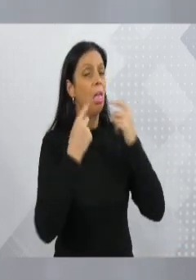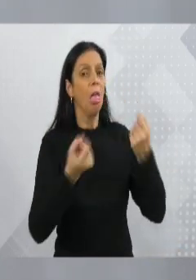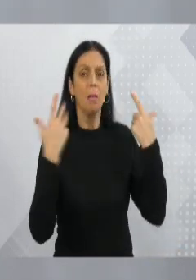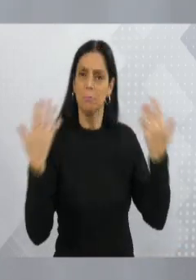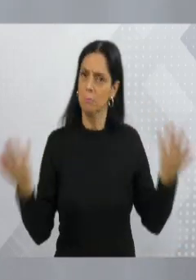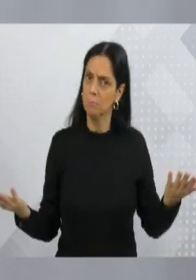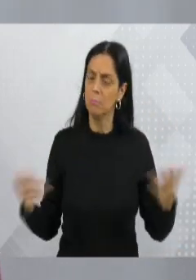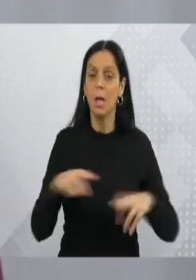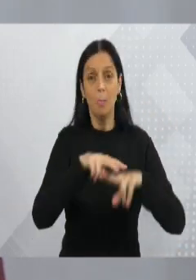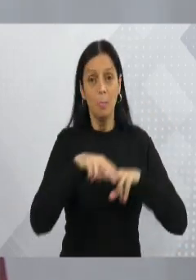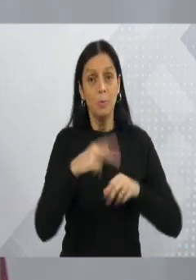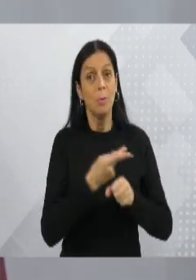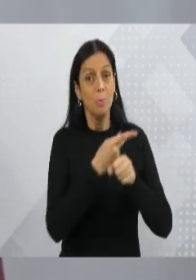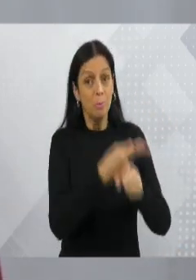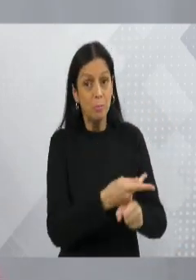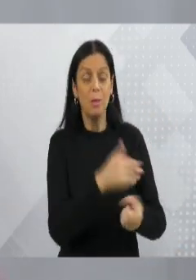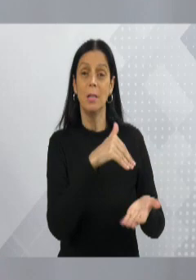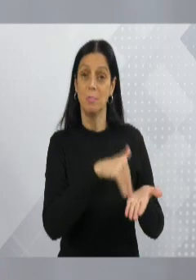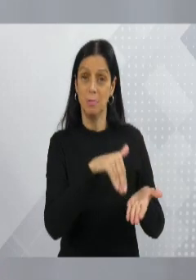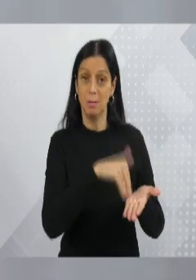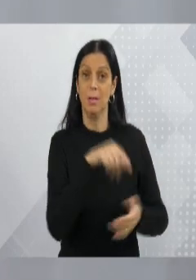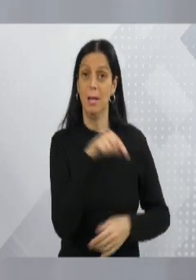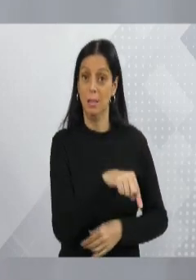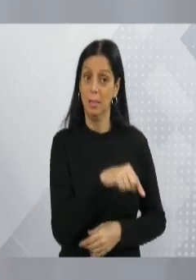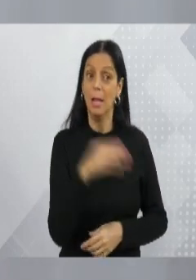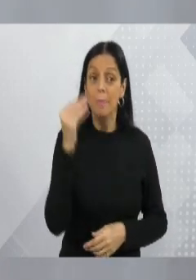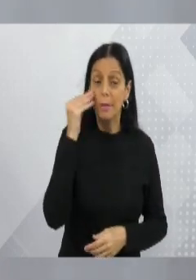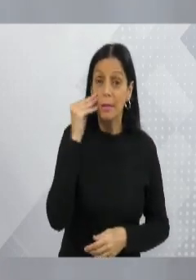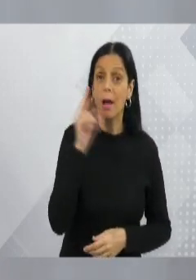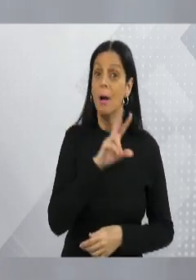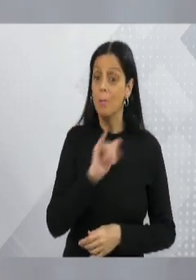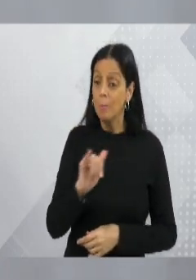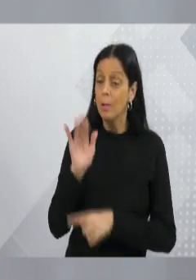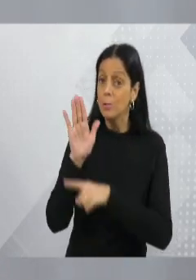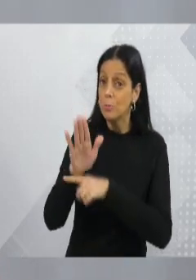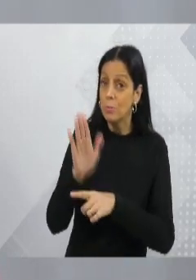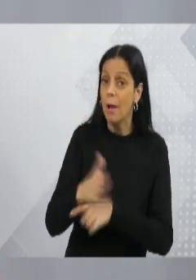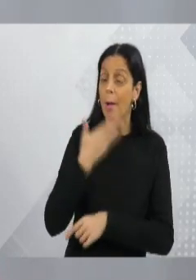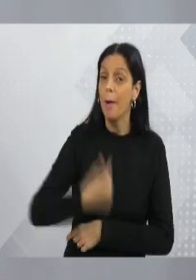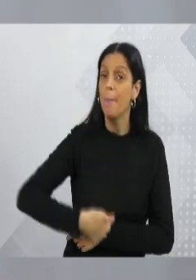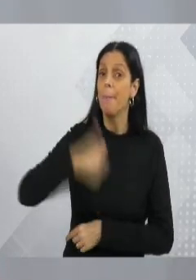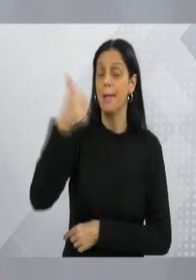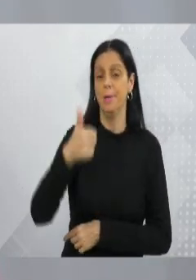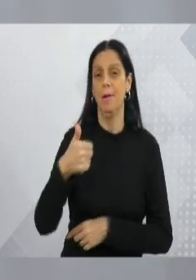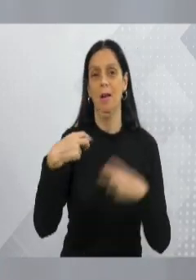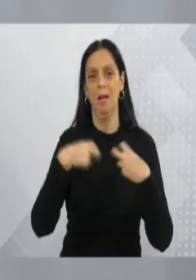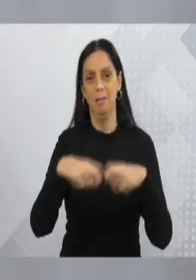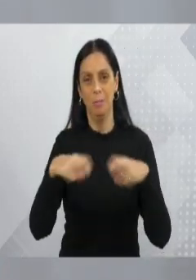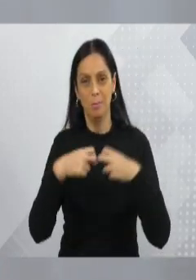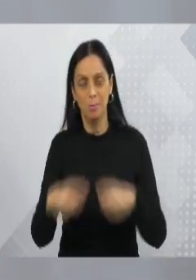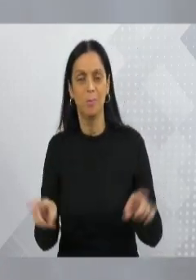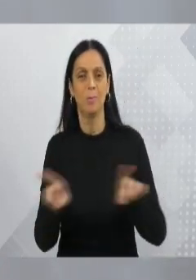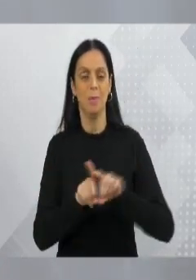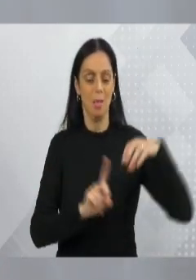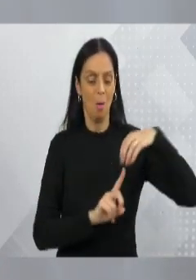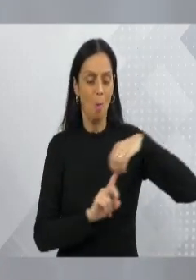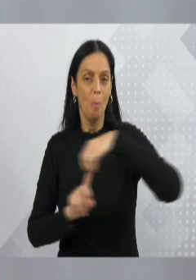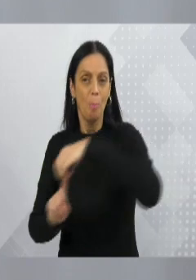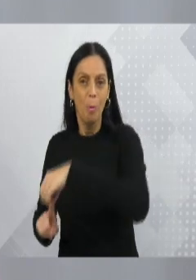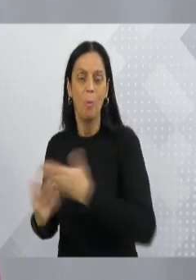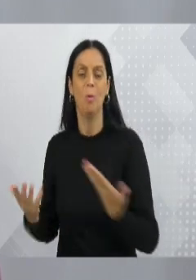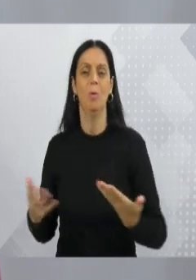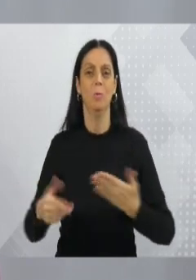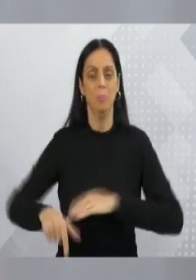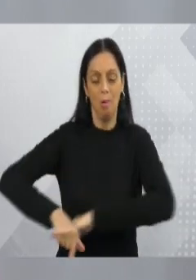da secretaria vai buscar algumas situações para melhorar a questão do transporte público a questão dos pontos de ônibus a questão das Calçadas a gente precisa